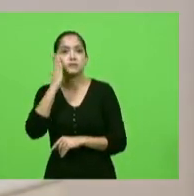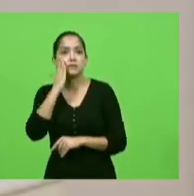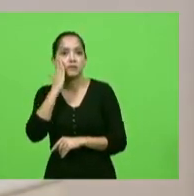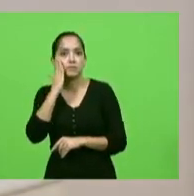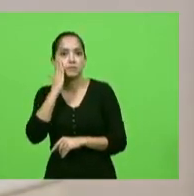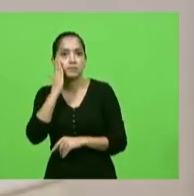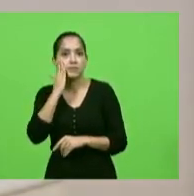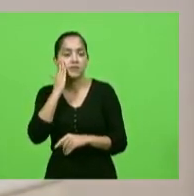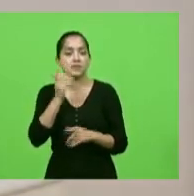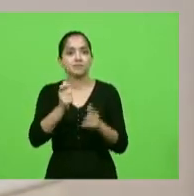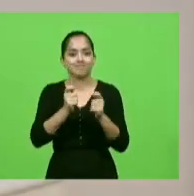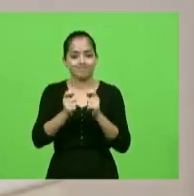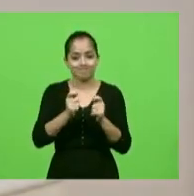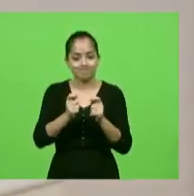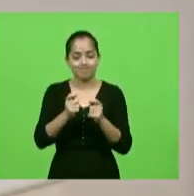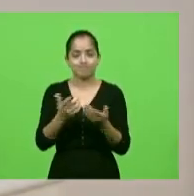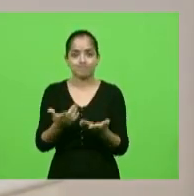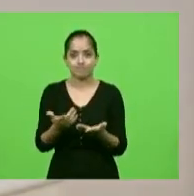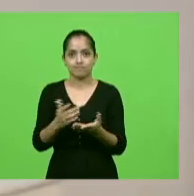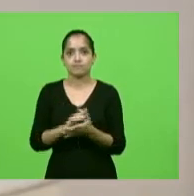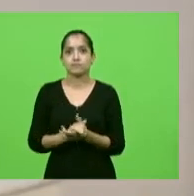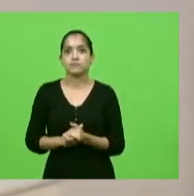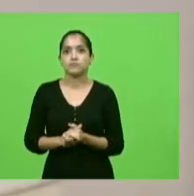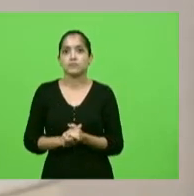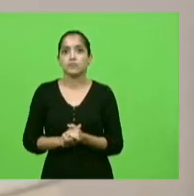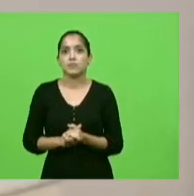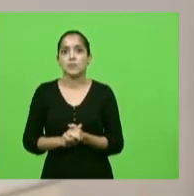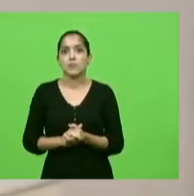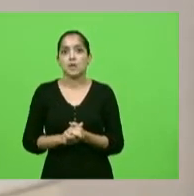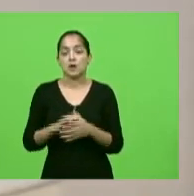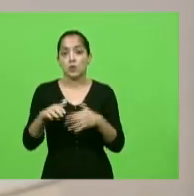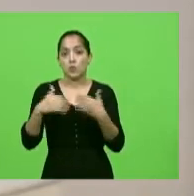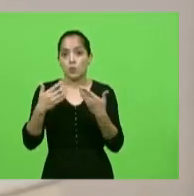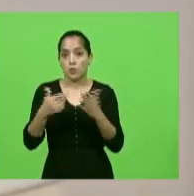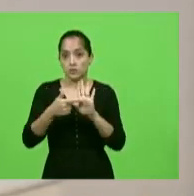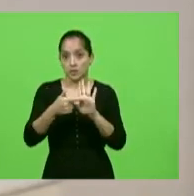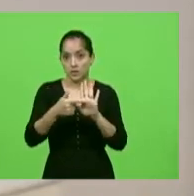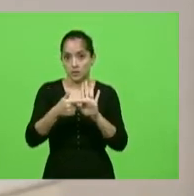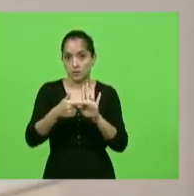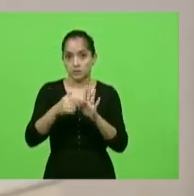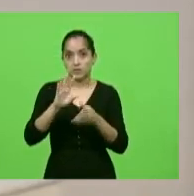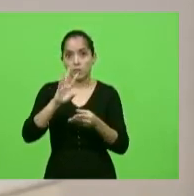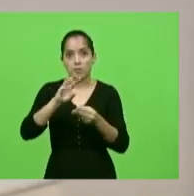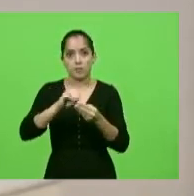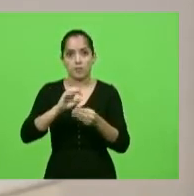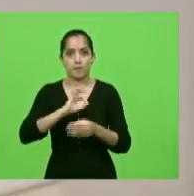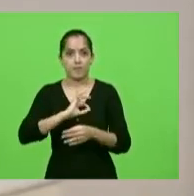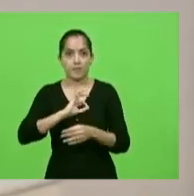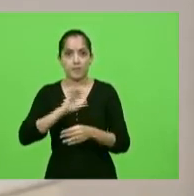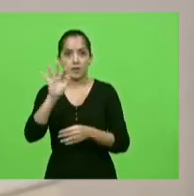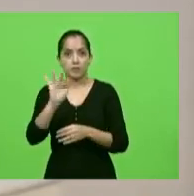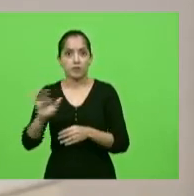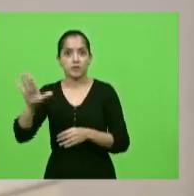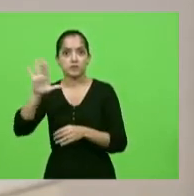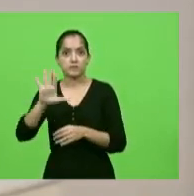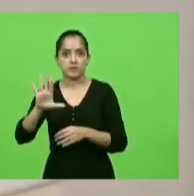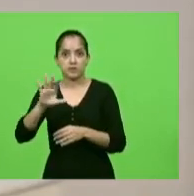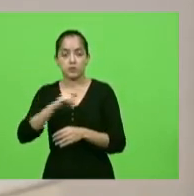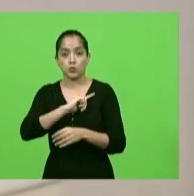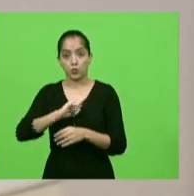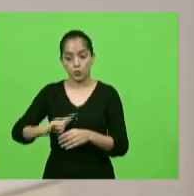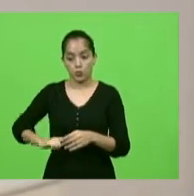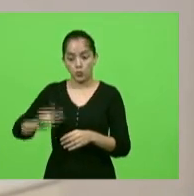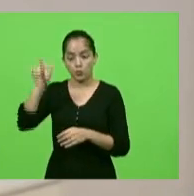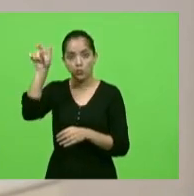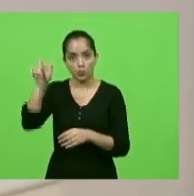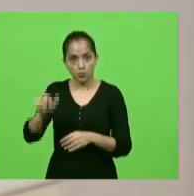a negociata. Por outro lado, quanto à alegada conclusão pela Polícia Federal de que o excelentíssimo senhor governador Carlos